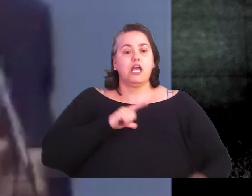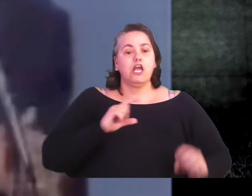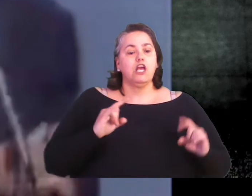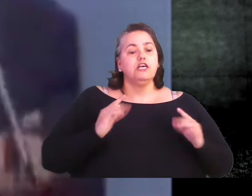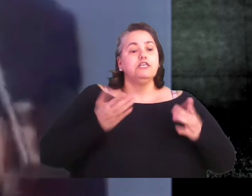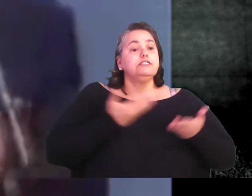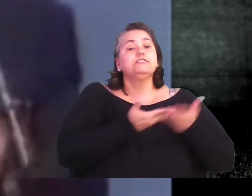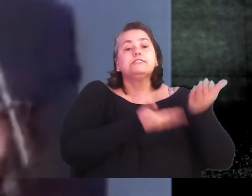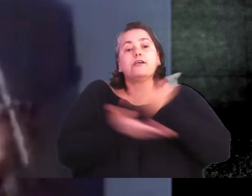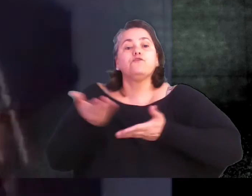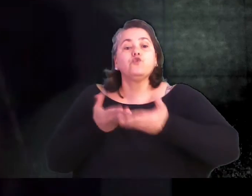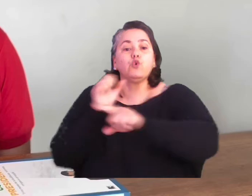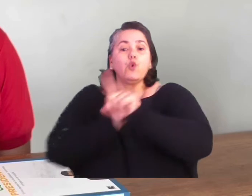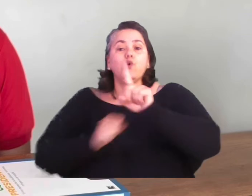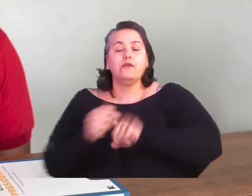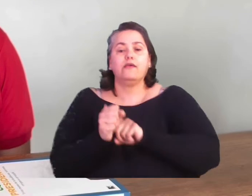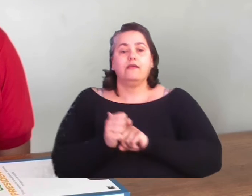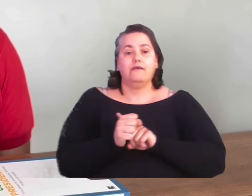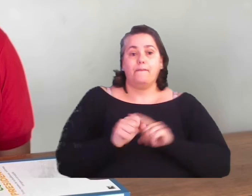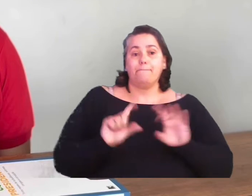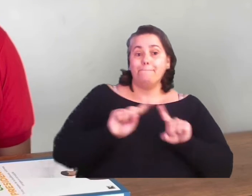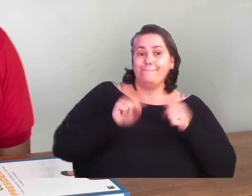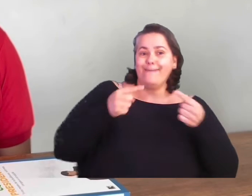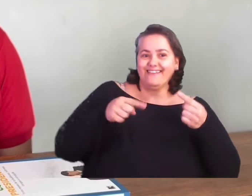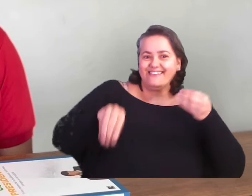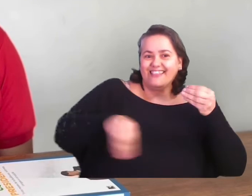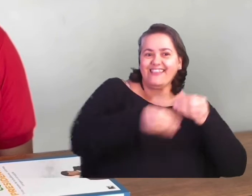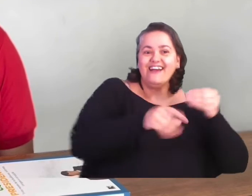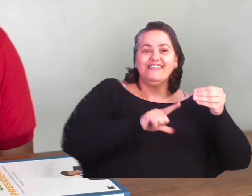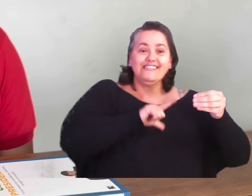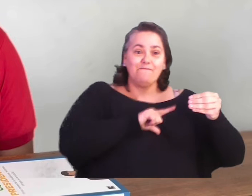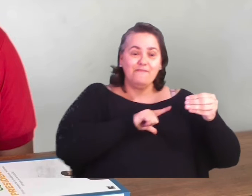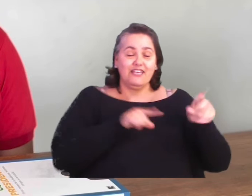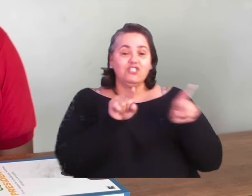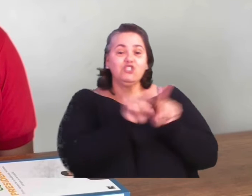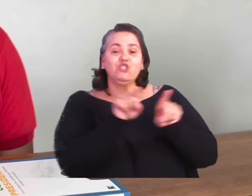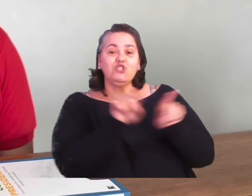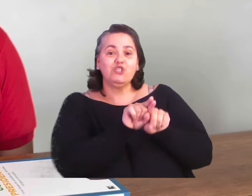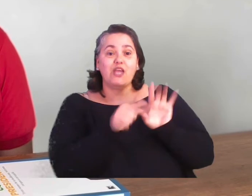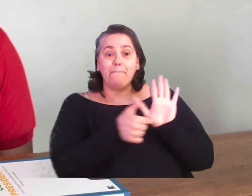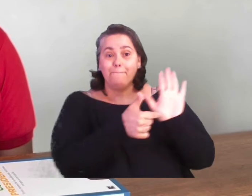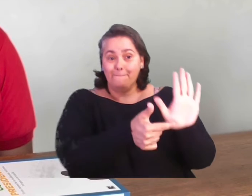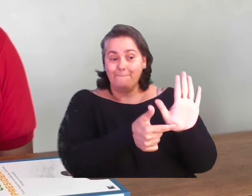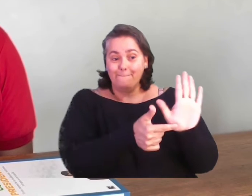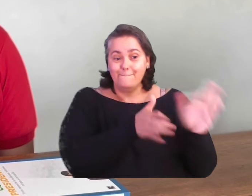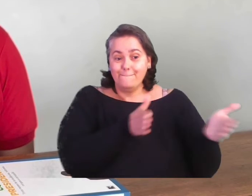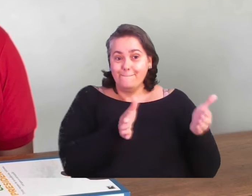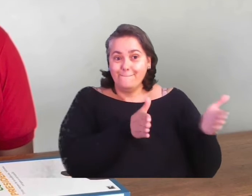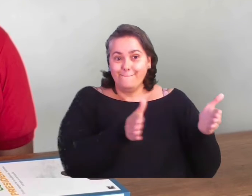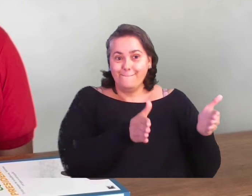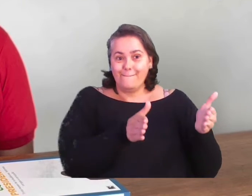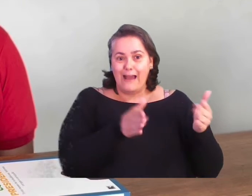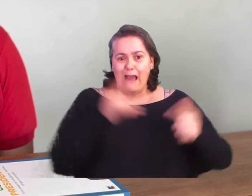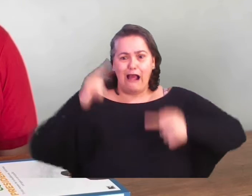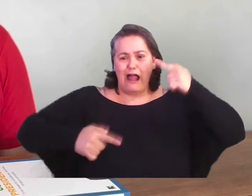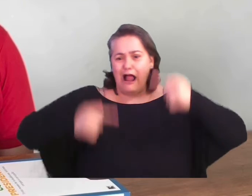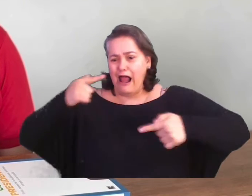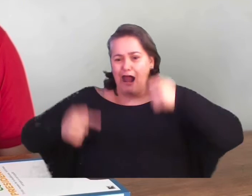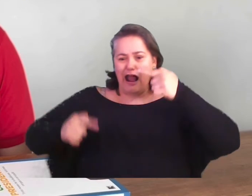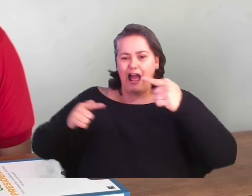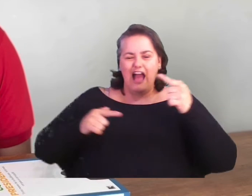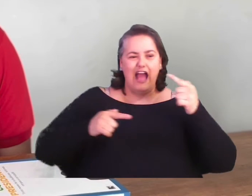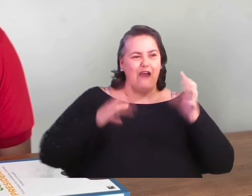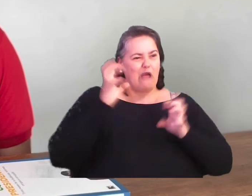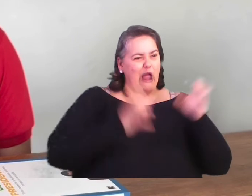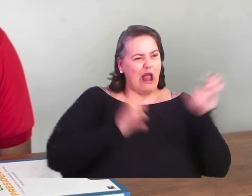a serviço da própria classe trabalhadora. Ademais, nós tínhamos também, naquela época, as brigas entre famílias.